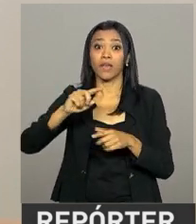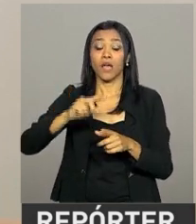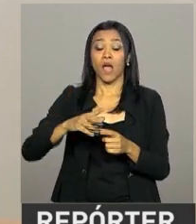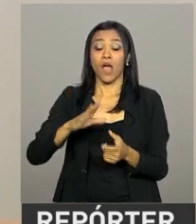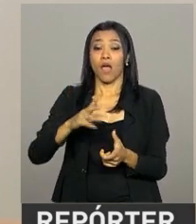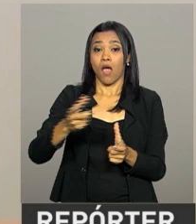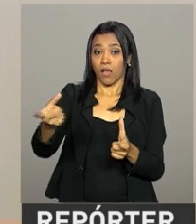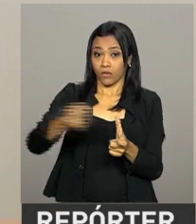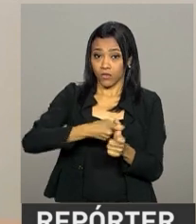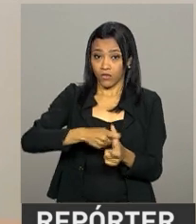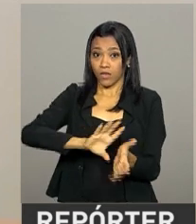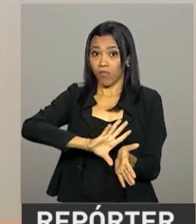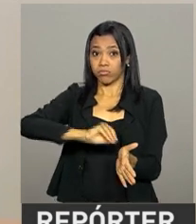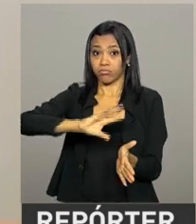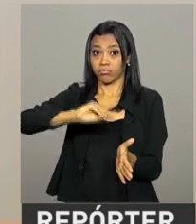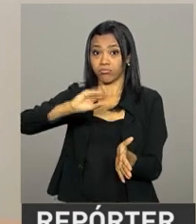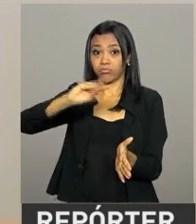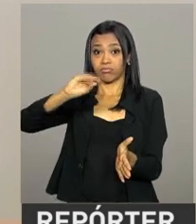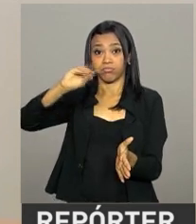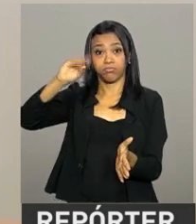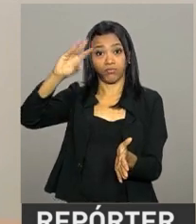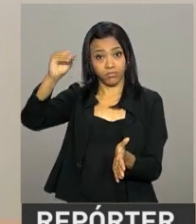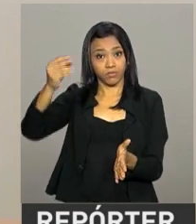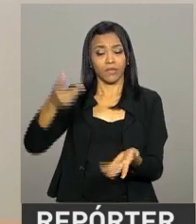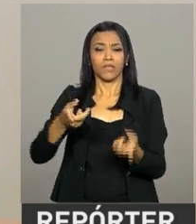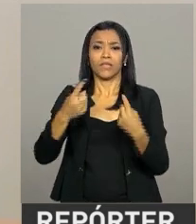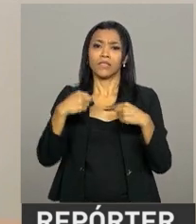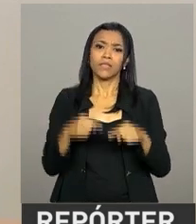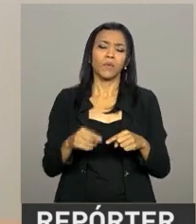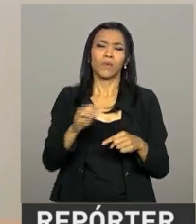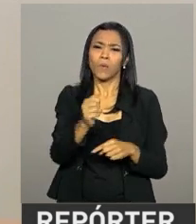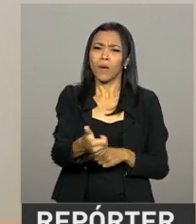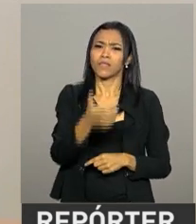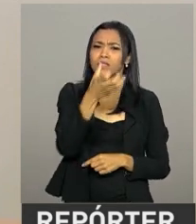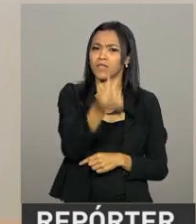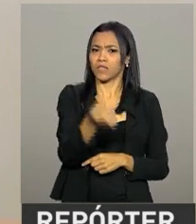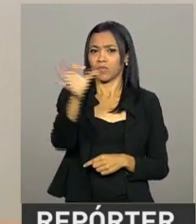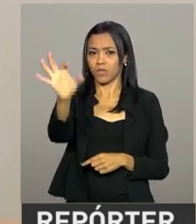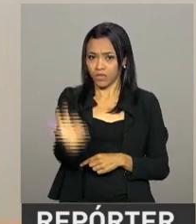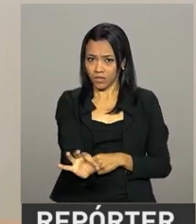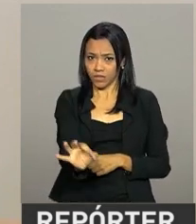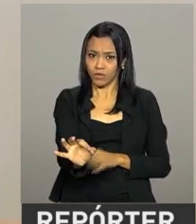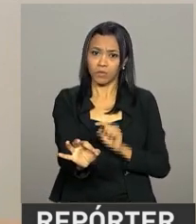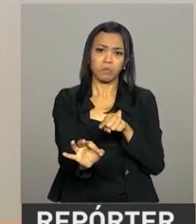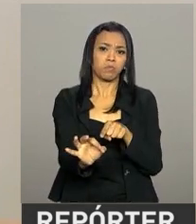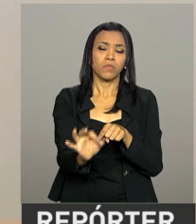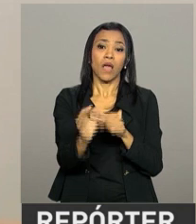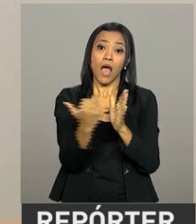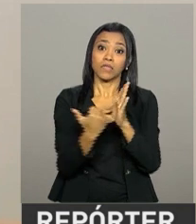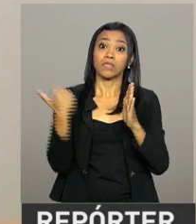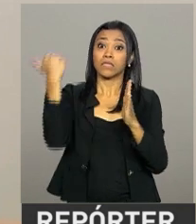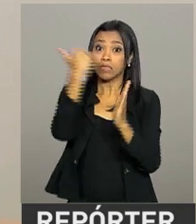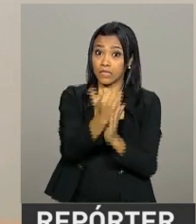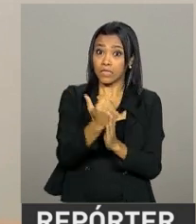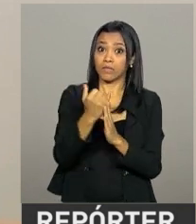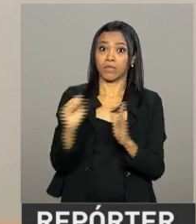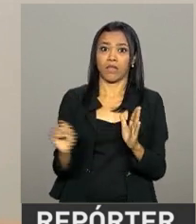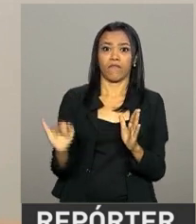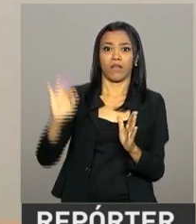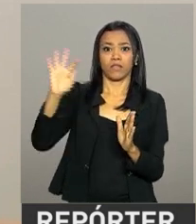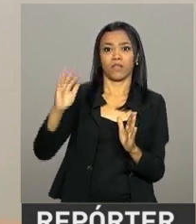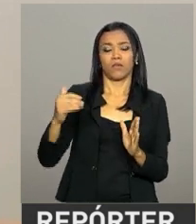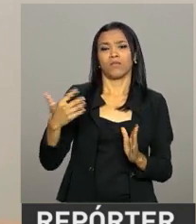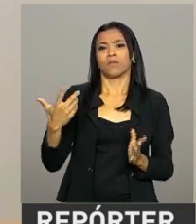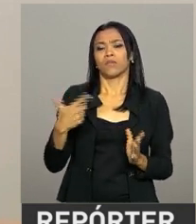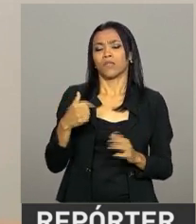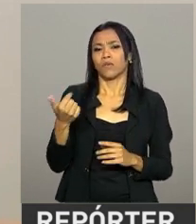gastos públicos cresceram, em média, quase 6% em termos reais, ou seja, acima da inflação, entre 97